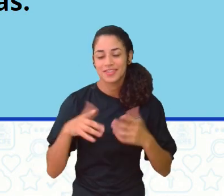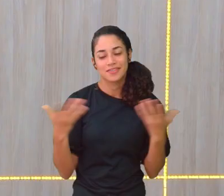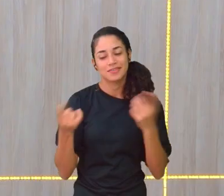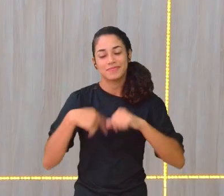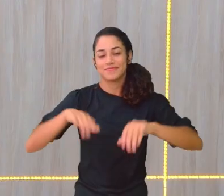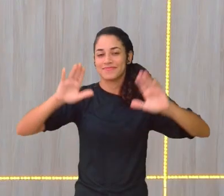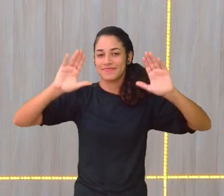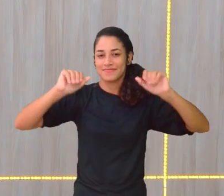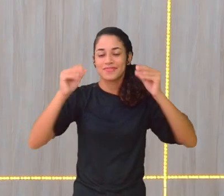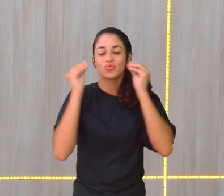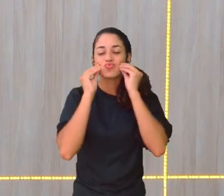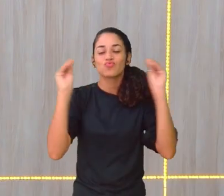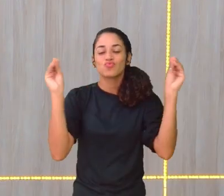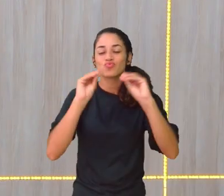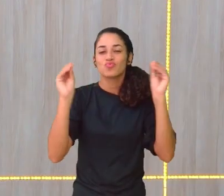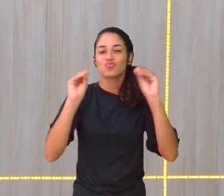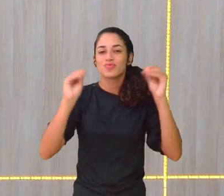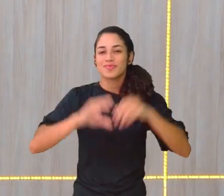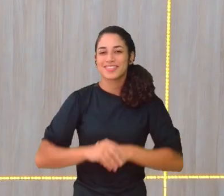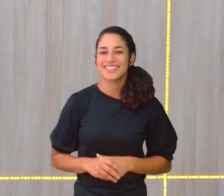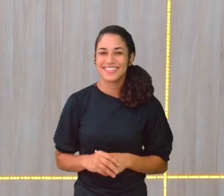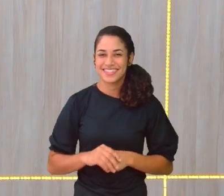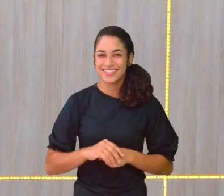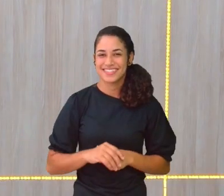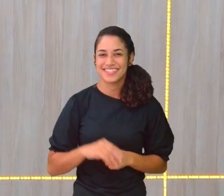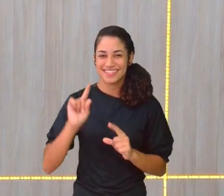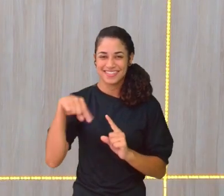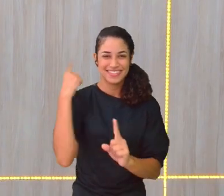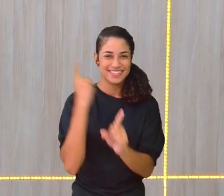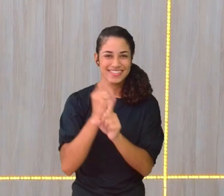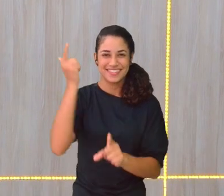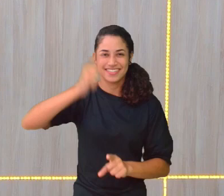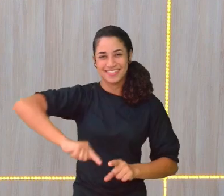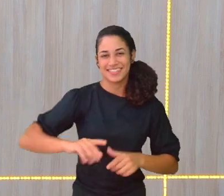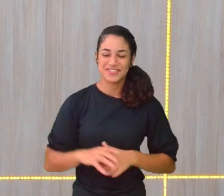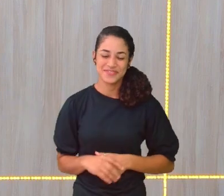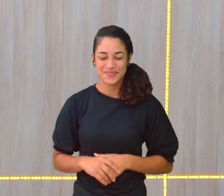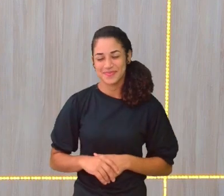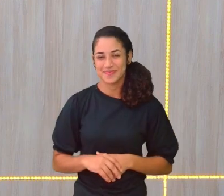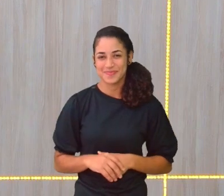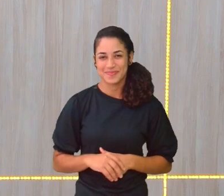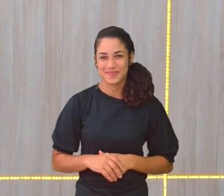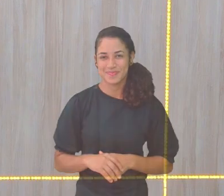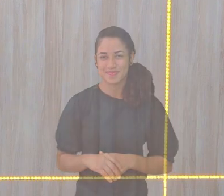me despeço de vocês, um cheiro grande no coração de vocês e até a próxima, pessoal.